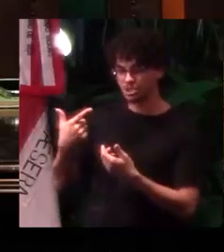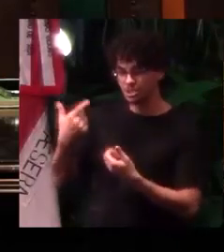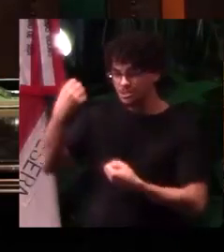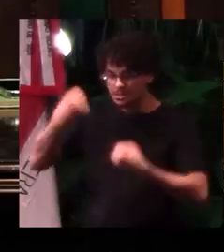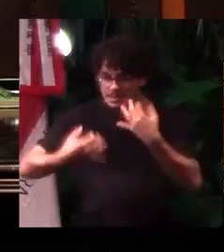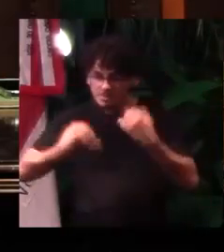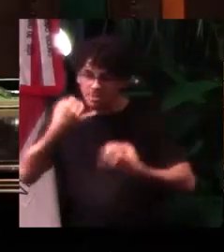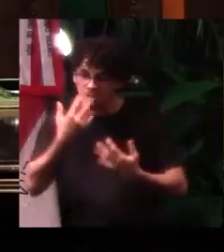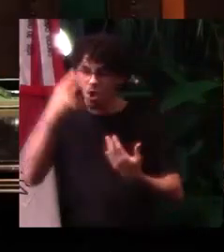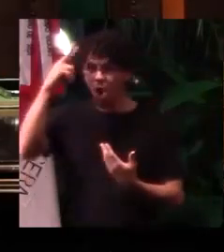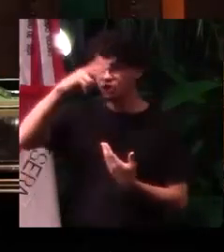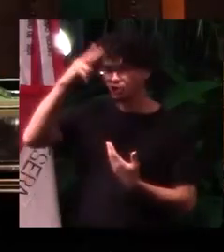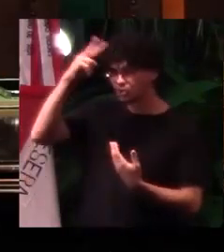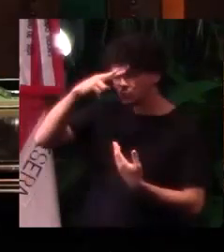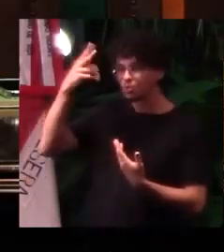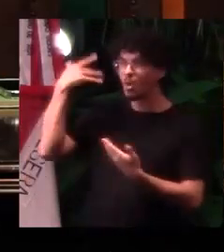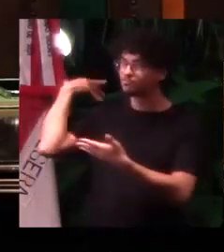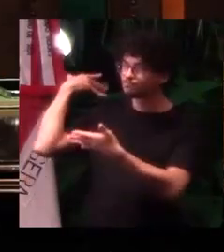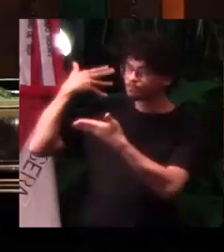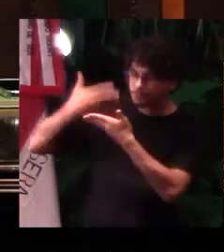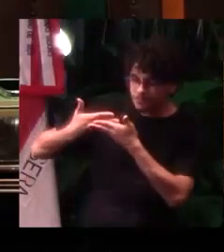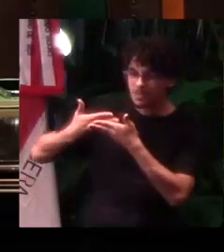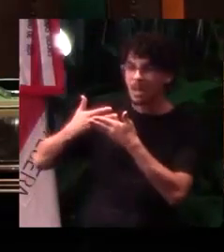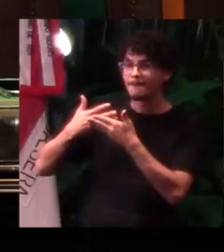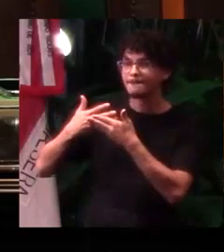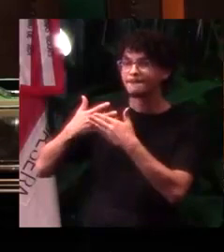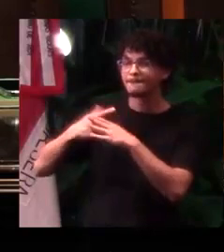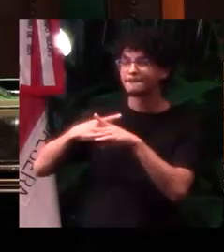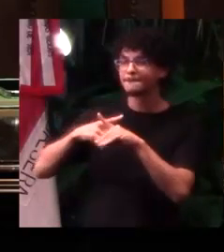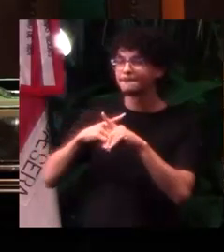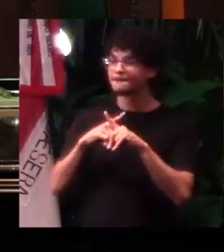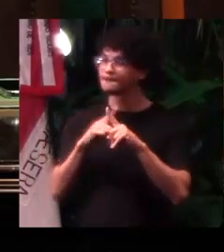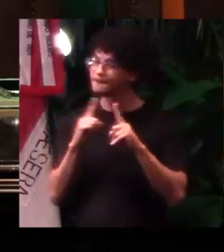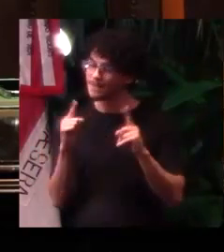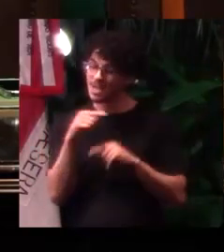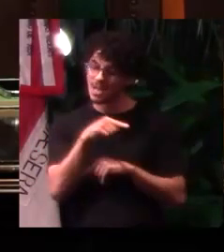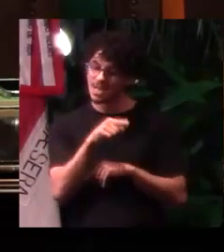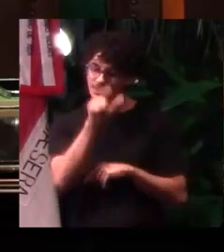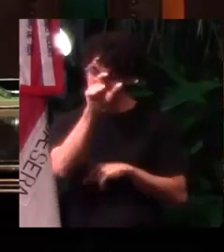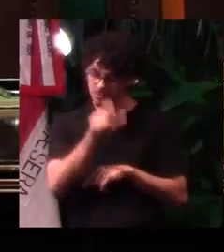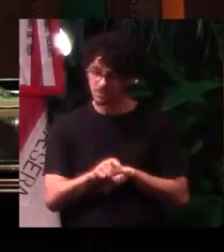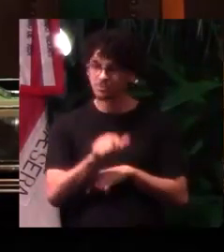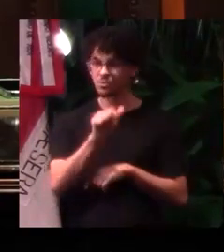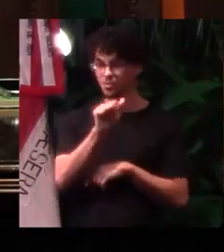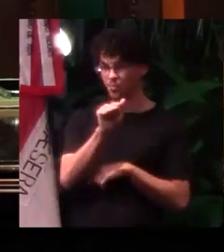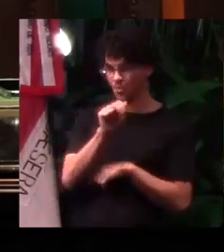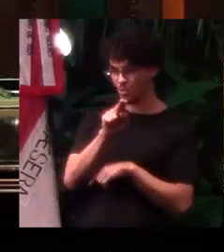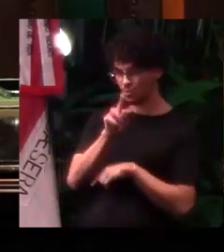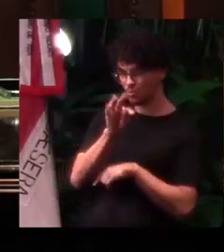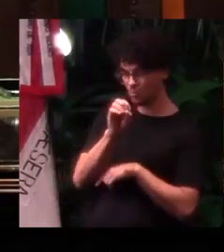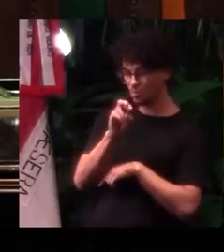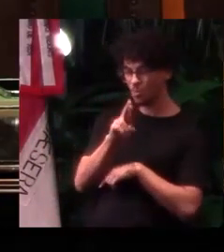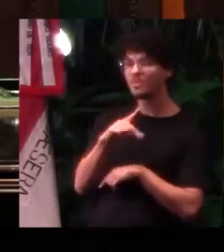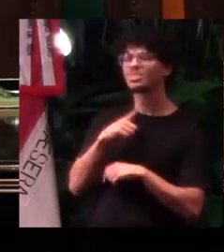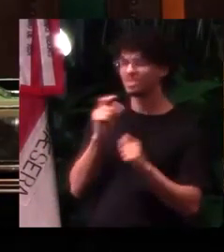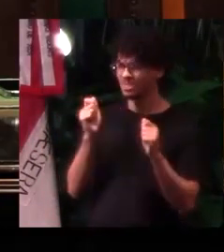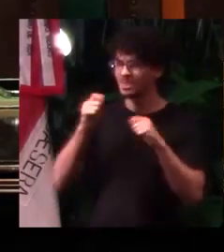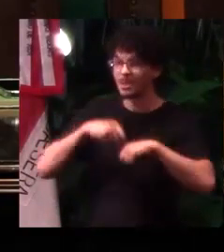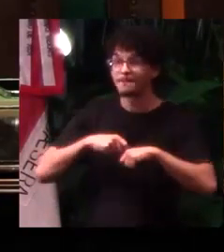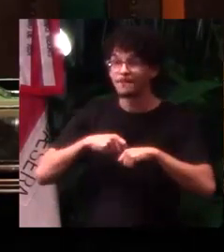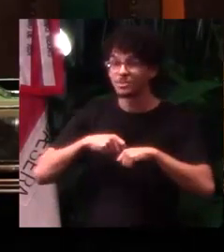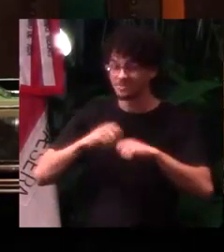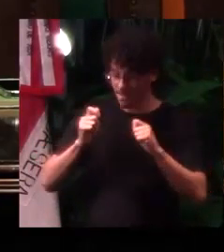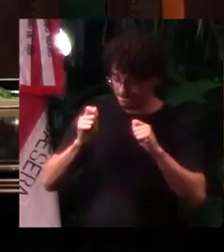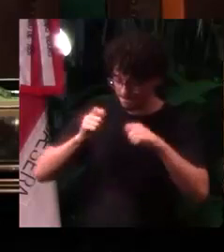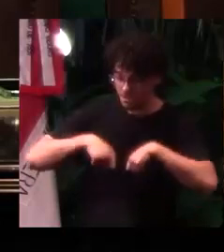mas ele tem a possibilidade e quase que até